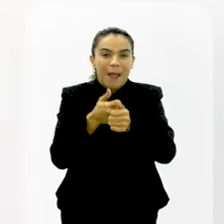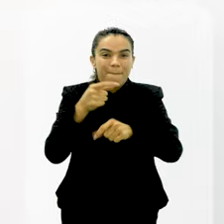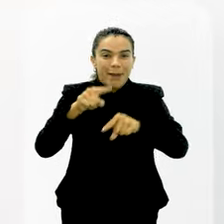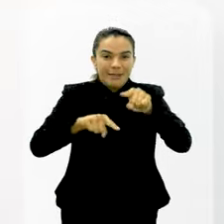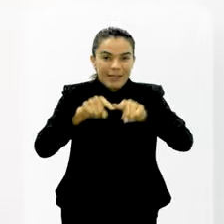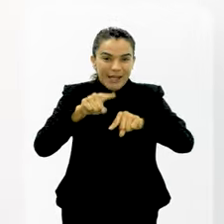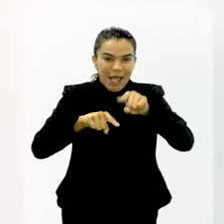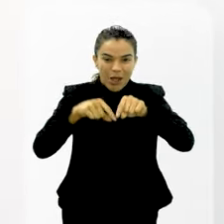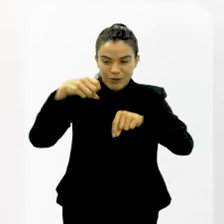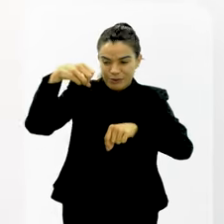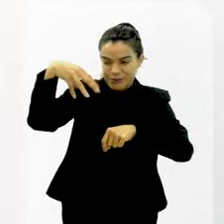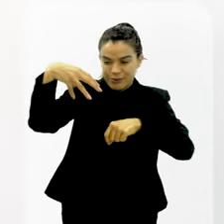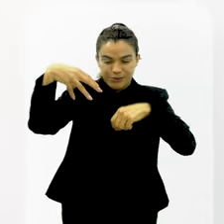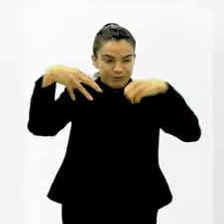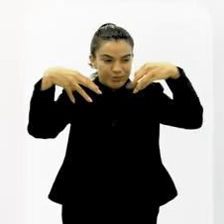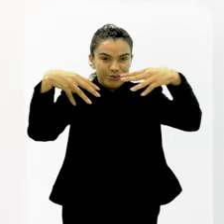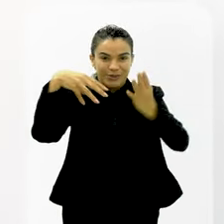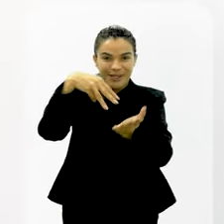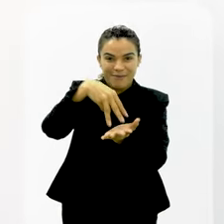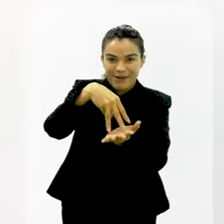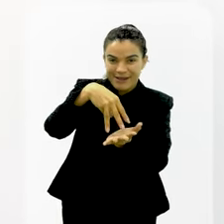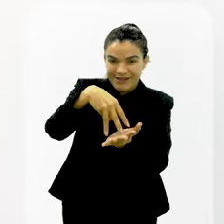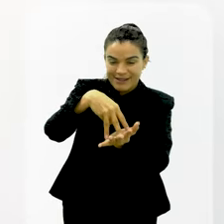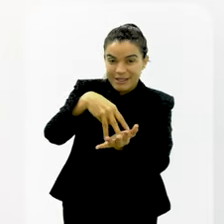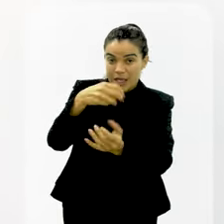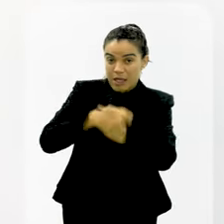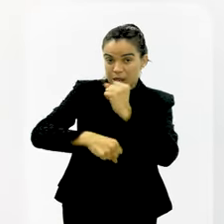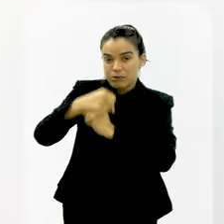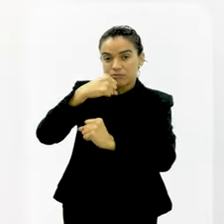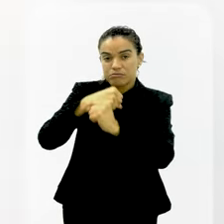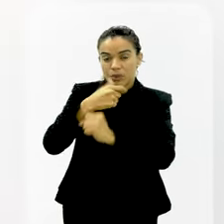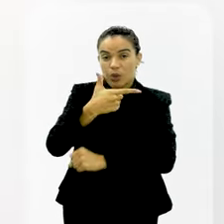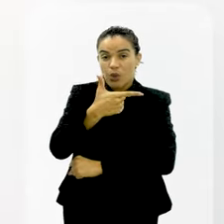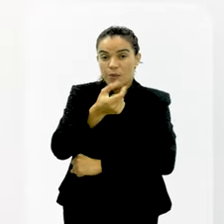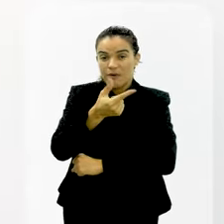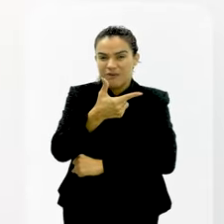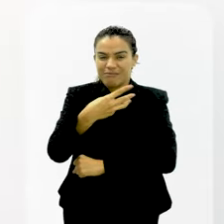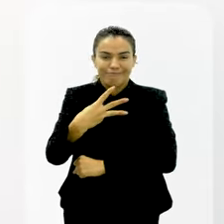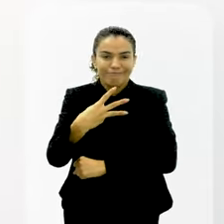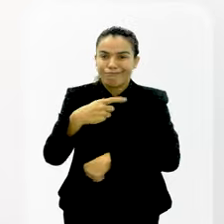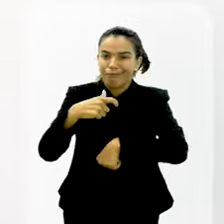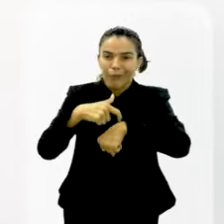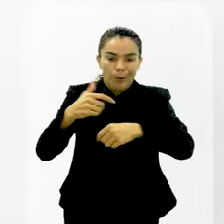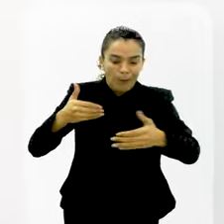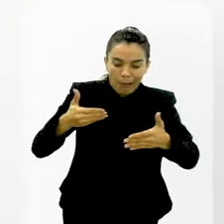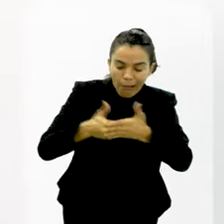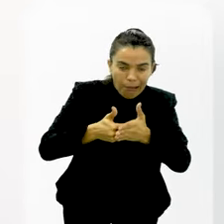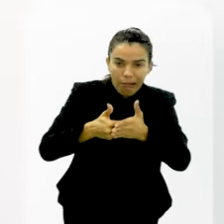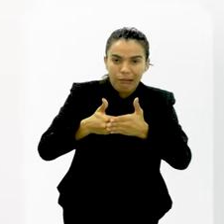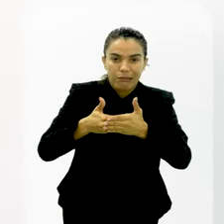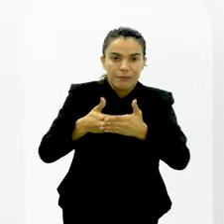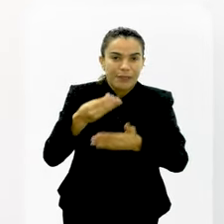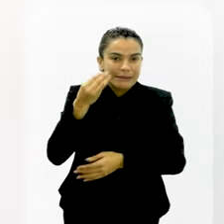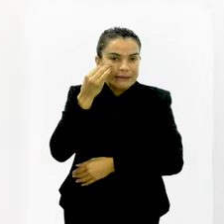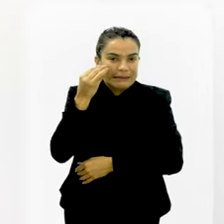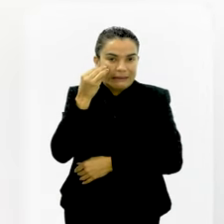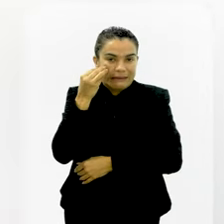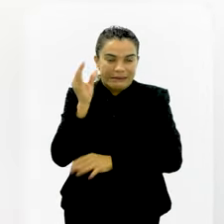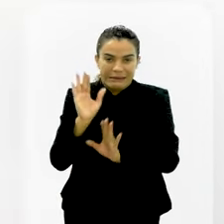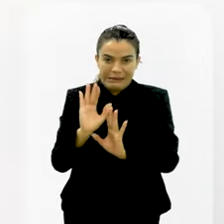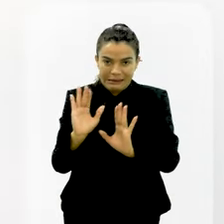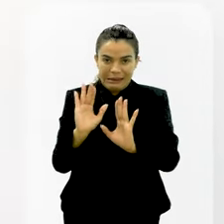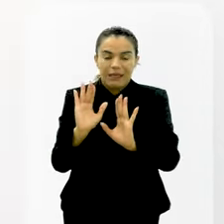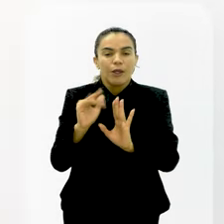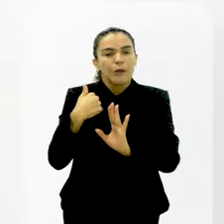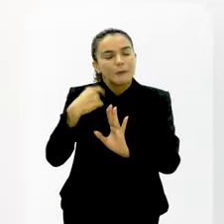esse equipamento de iluminação da Marquês, né? O ano passado, no Carnaval de 23, a gente teve pouco tempo para testar.